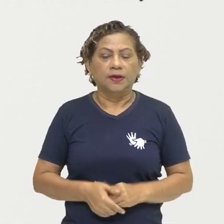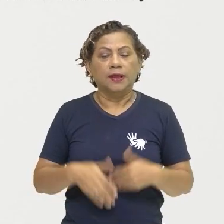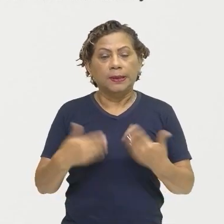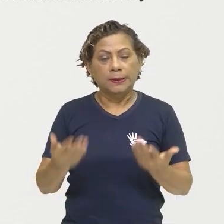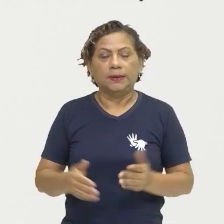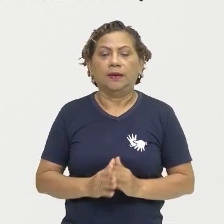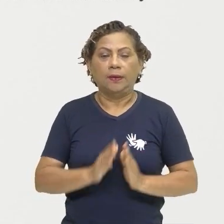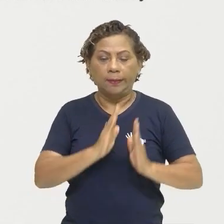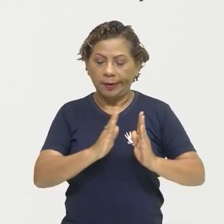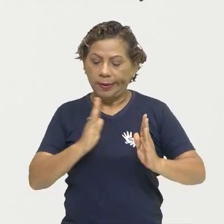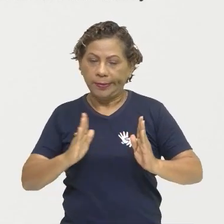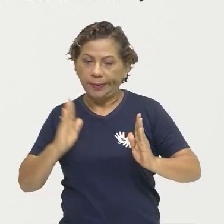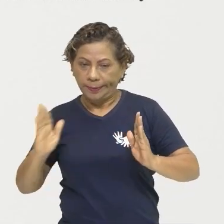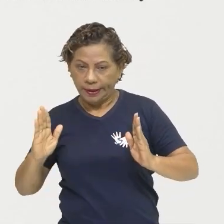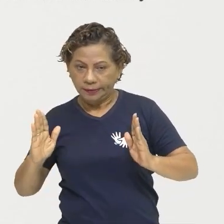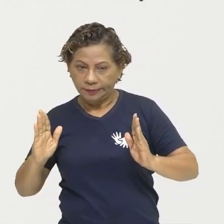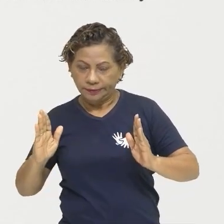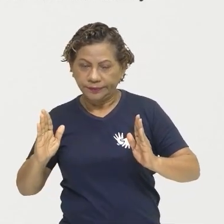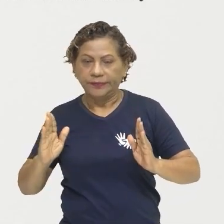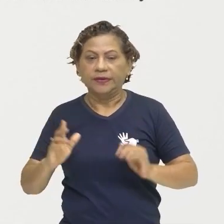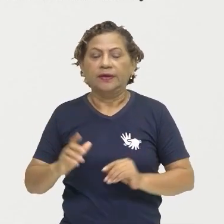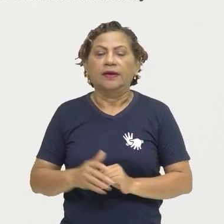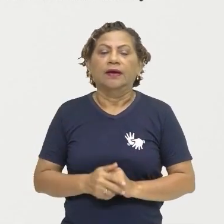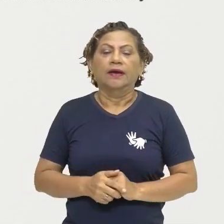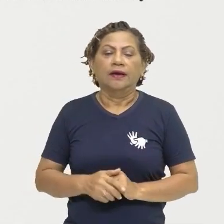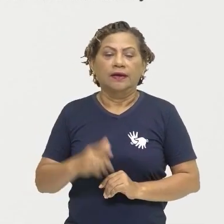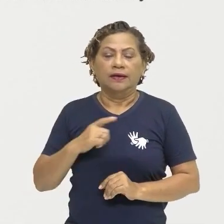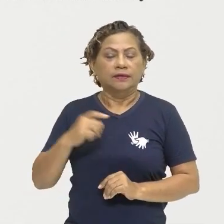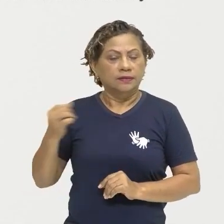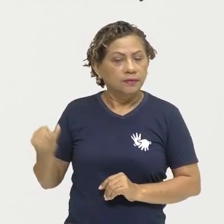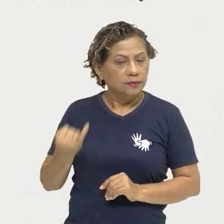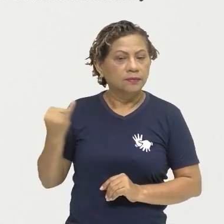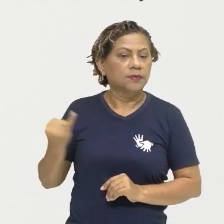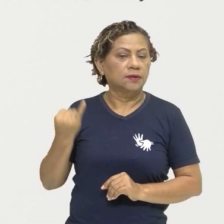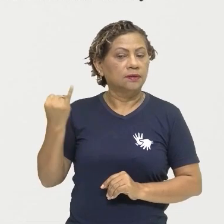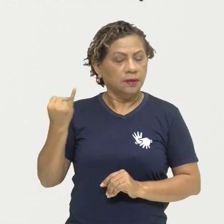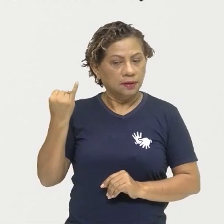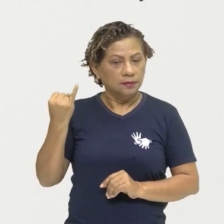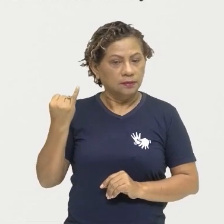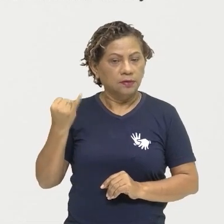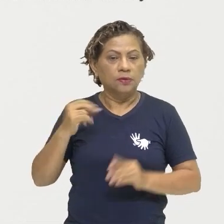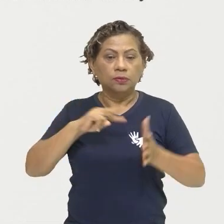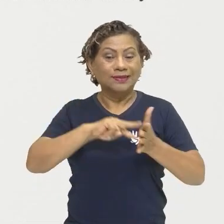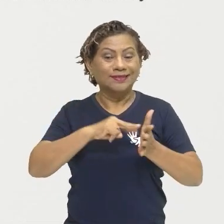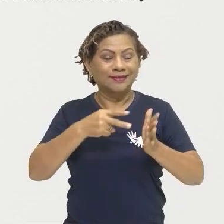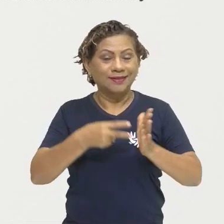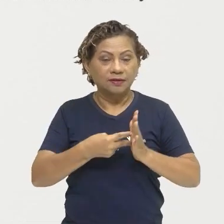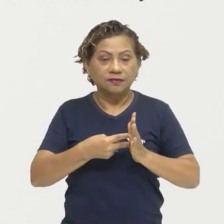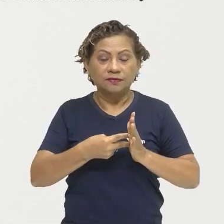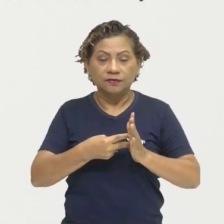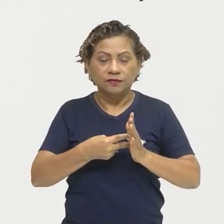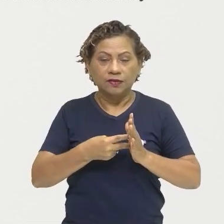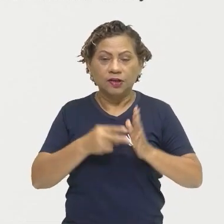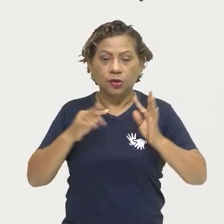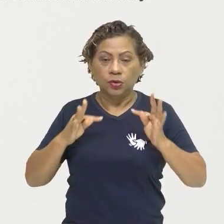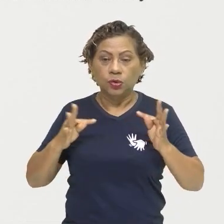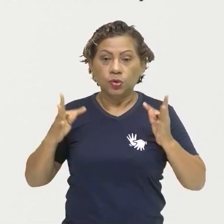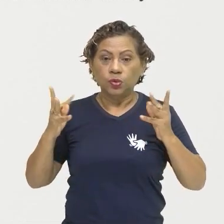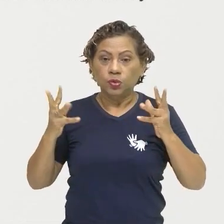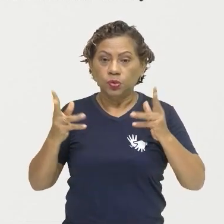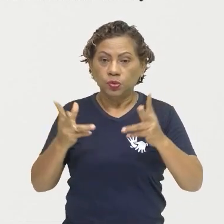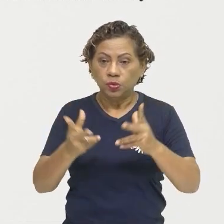período em sintaxe é um enunciado com sentido completo, essa é uma característica